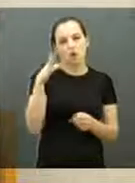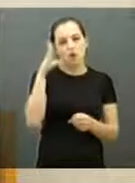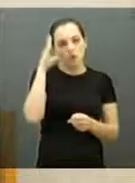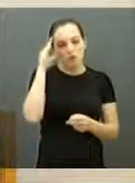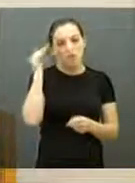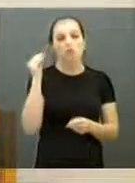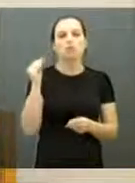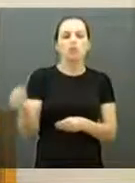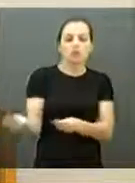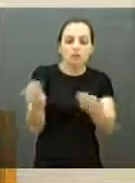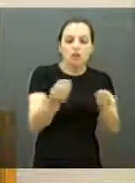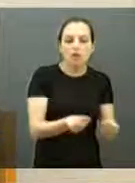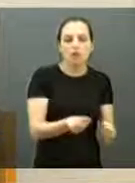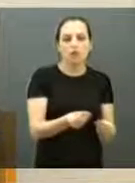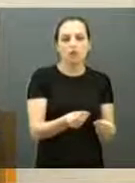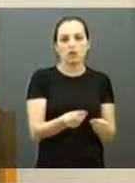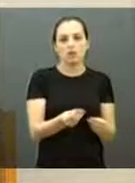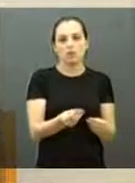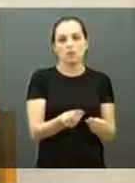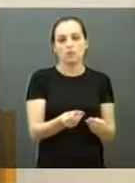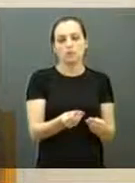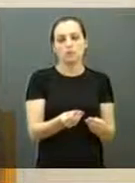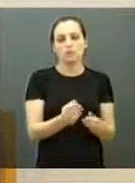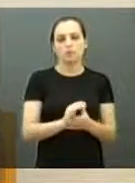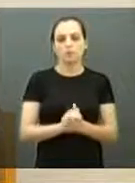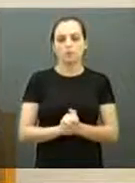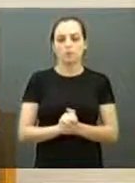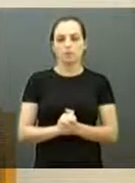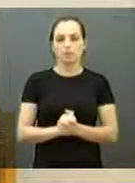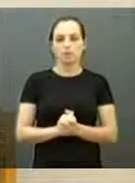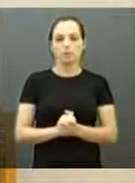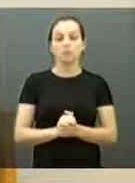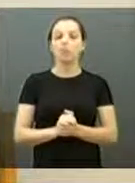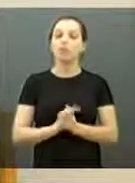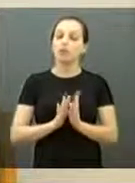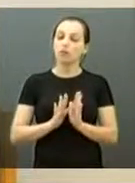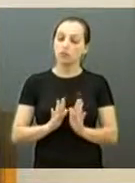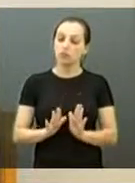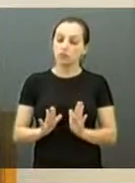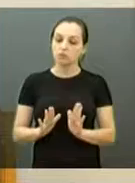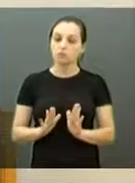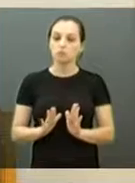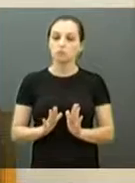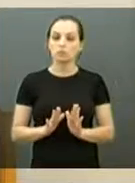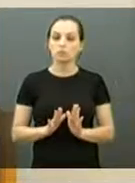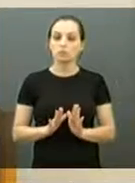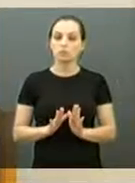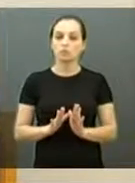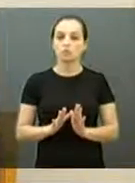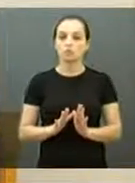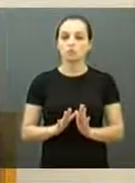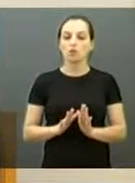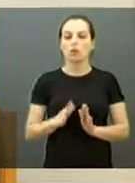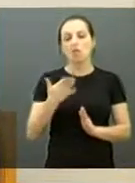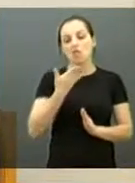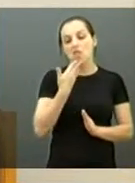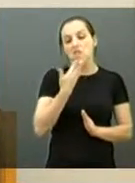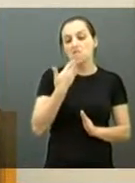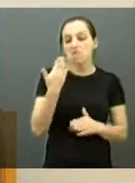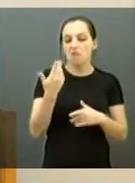foram reintegrados. Mais 1 minuto. O senhor tem direito. Então, gente, é muito fácil falar.